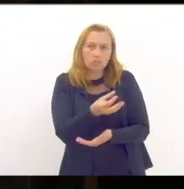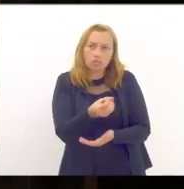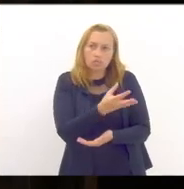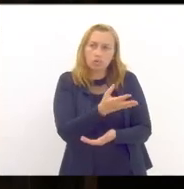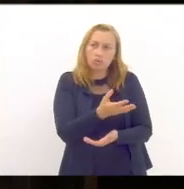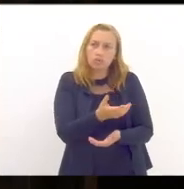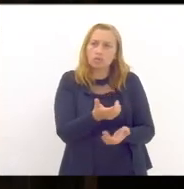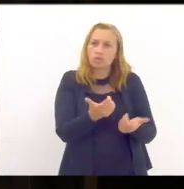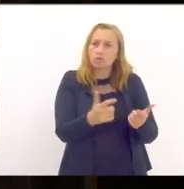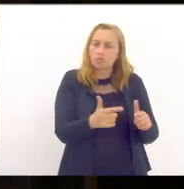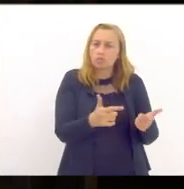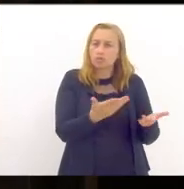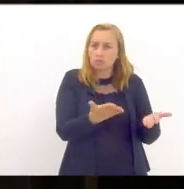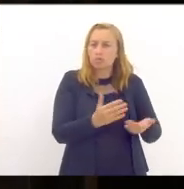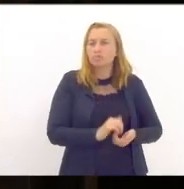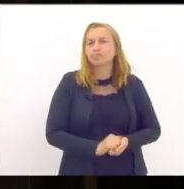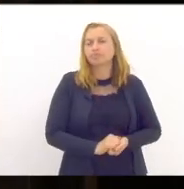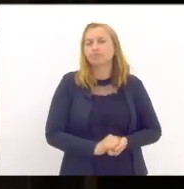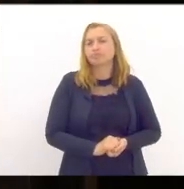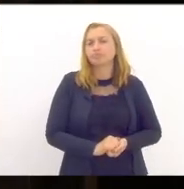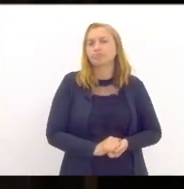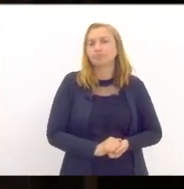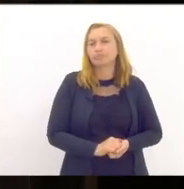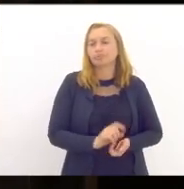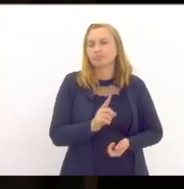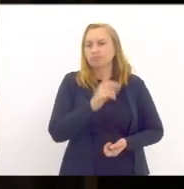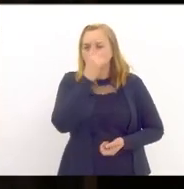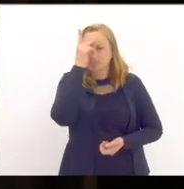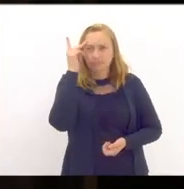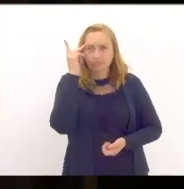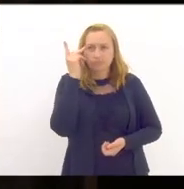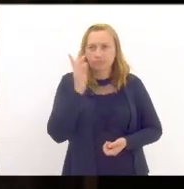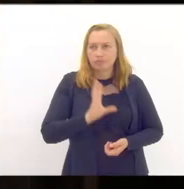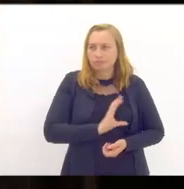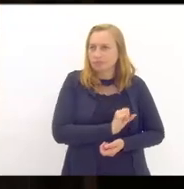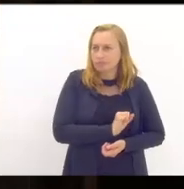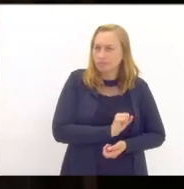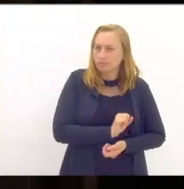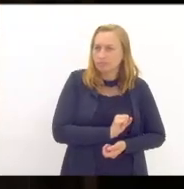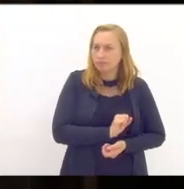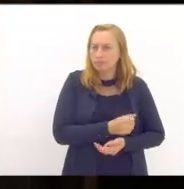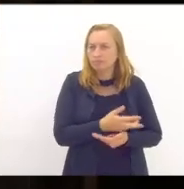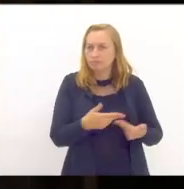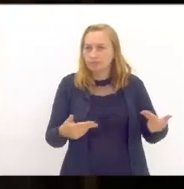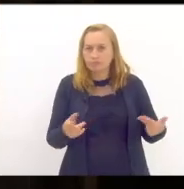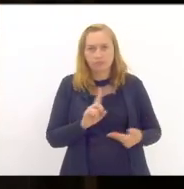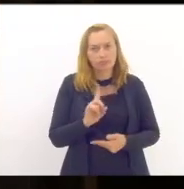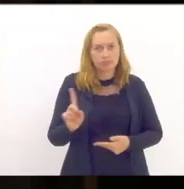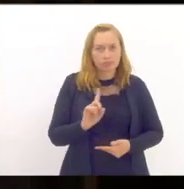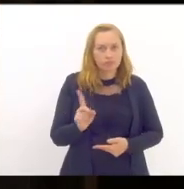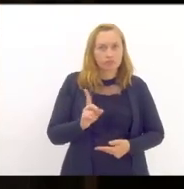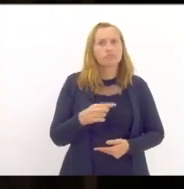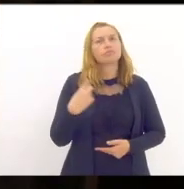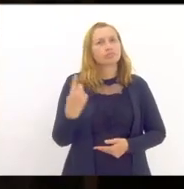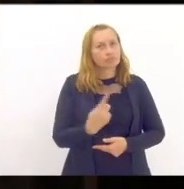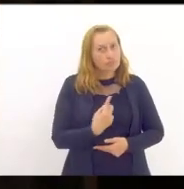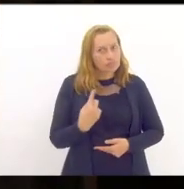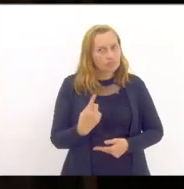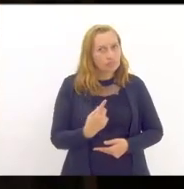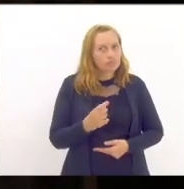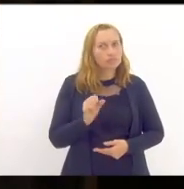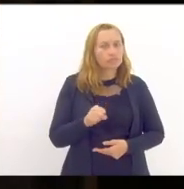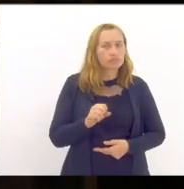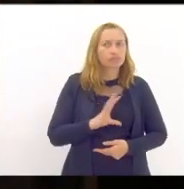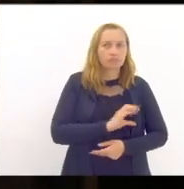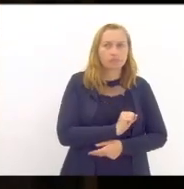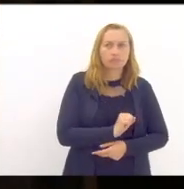cobertura delicada. Não são pessoas queridas para muitos, não. Para nós, eles são